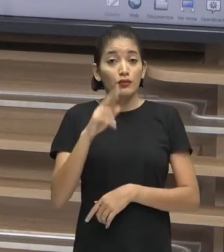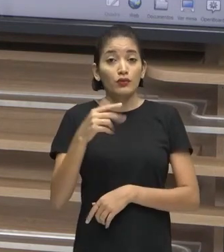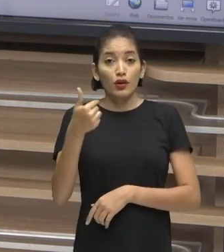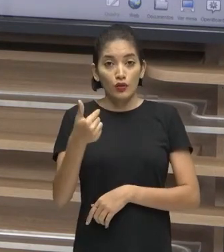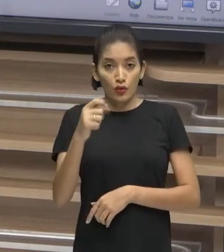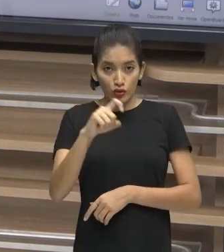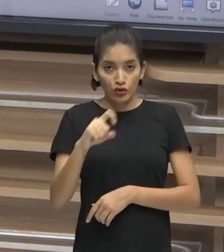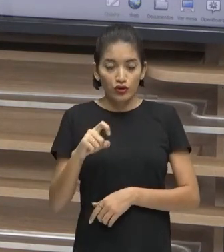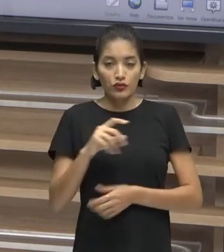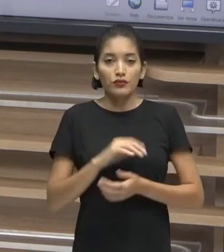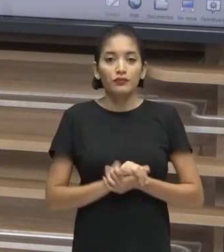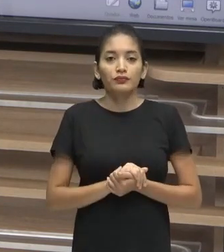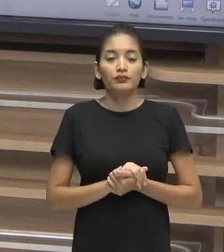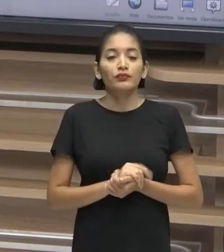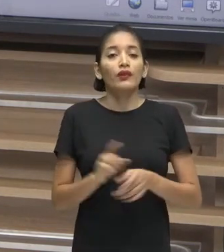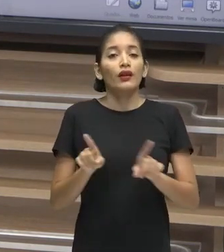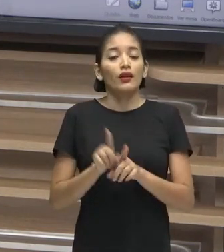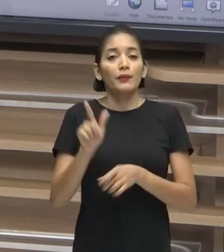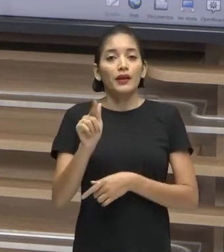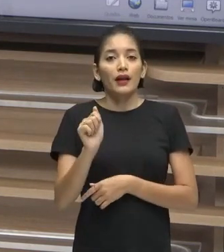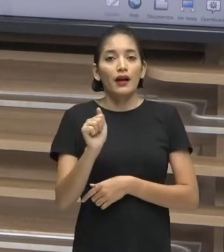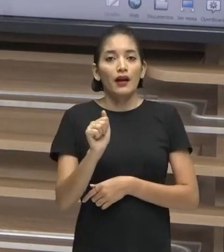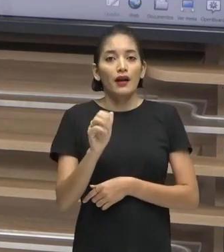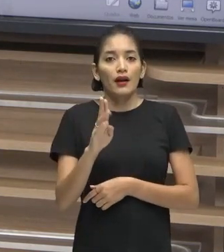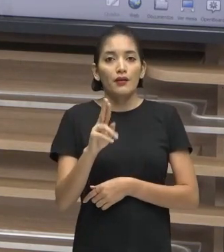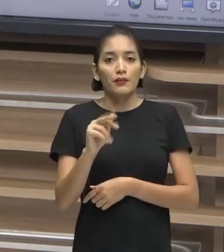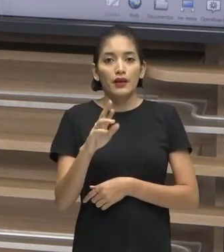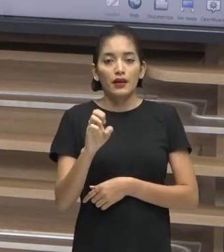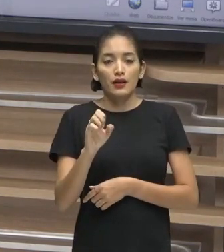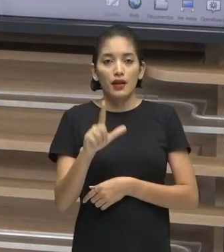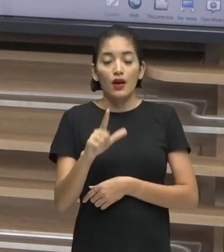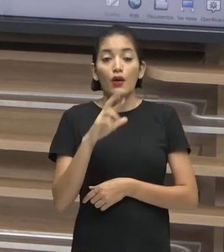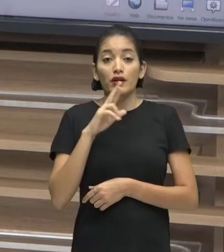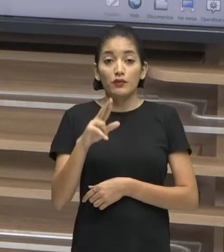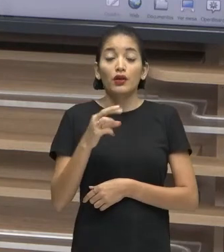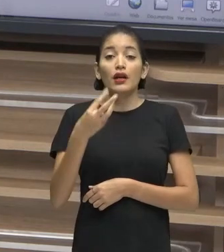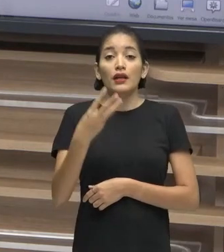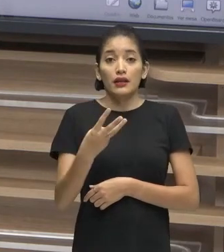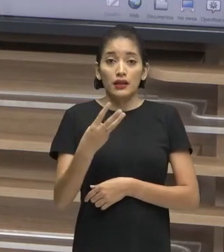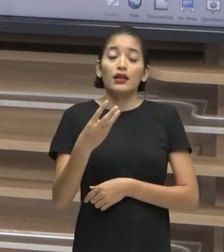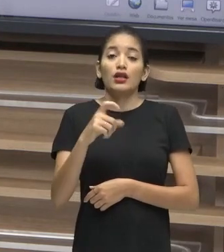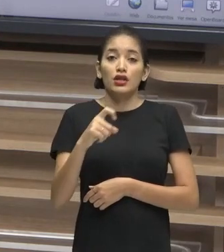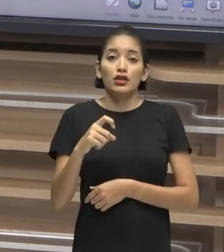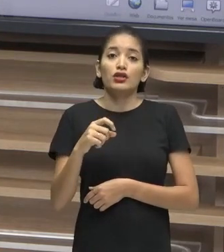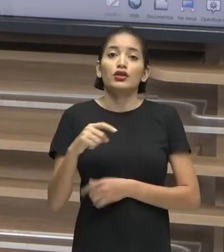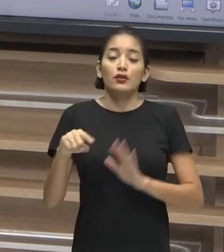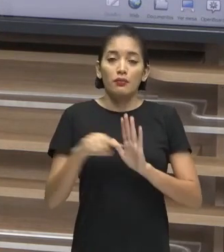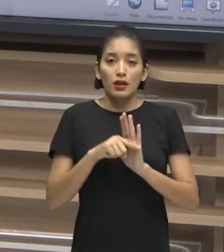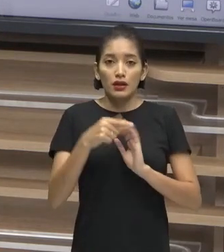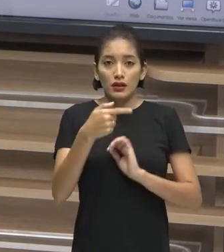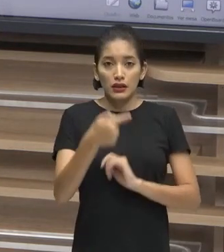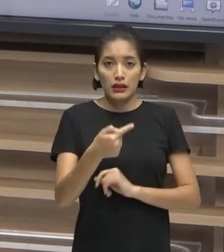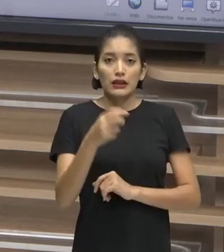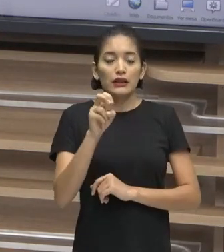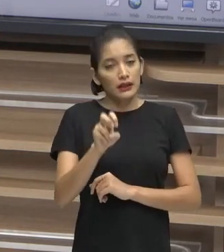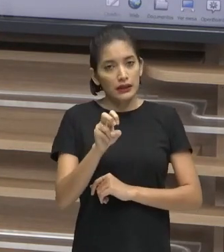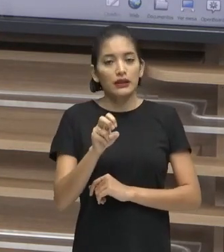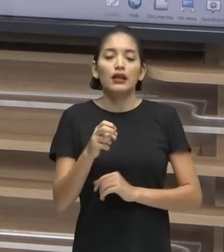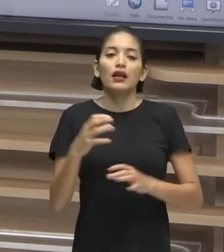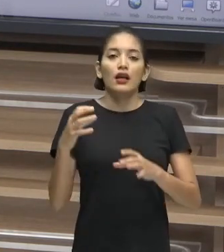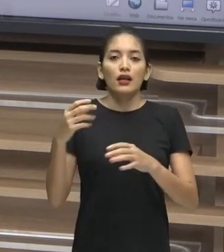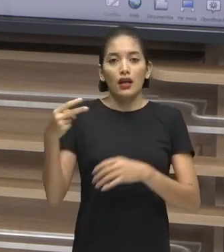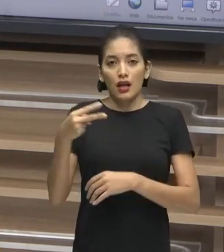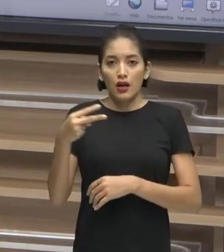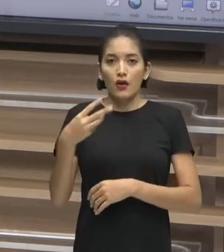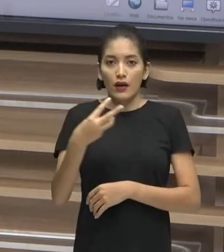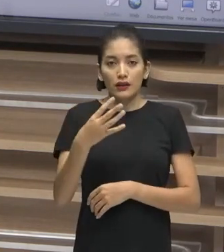2x. O Gabriel respondeu assim, 3x menos 75 igual a 30. Daqui a pouco a gente vai